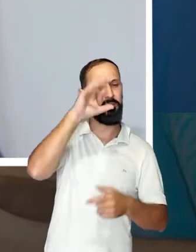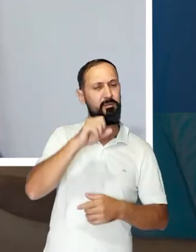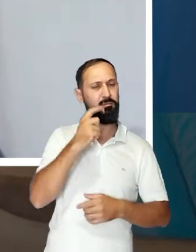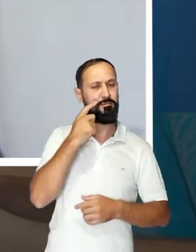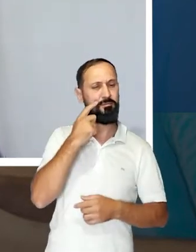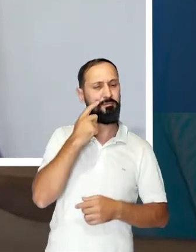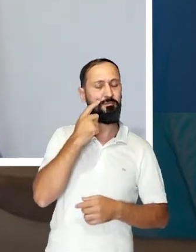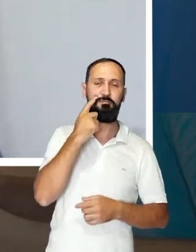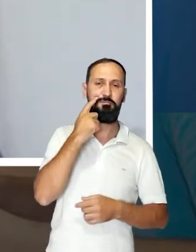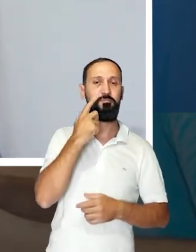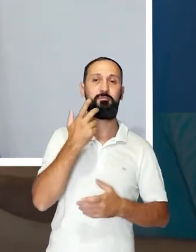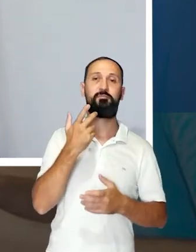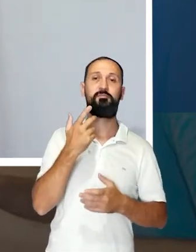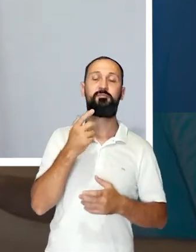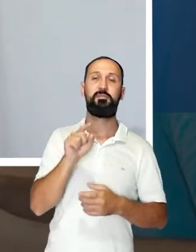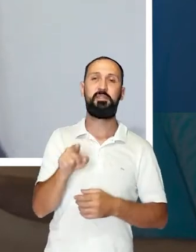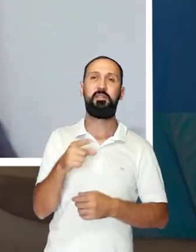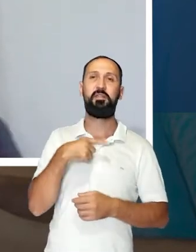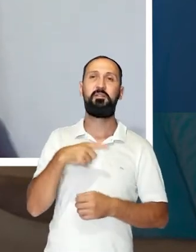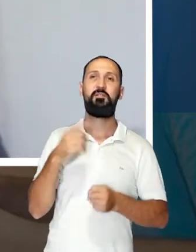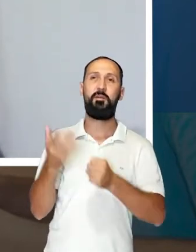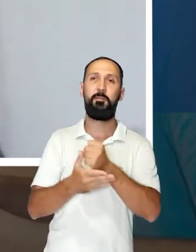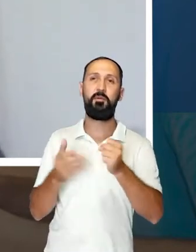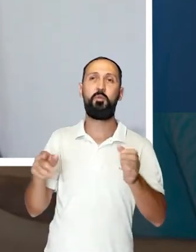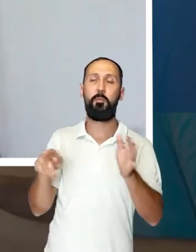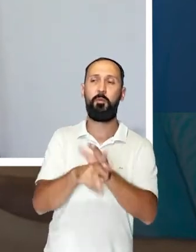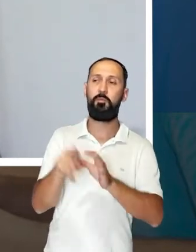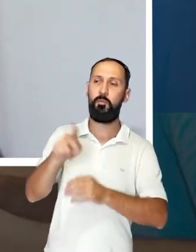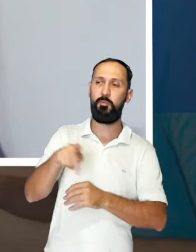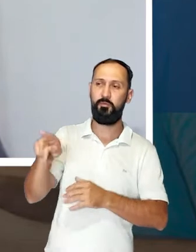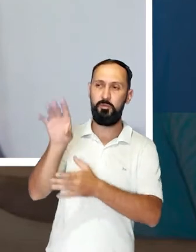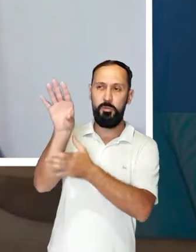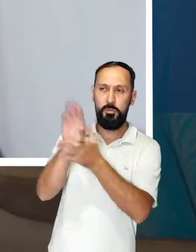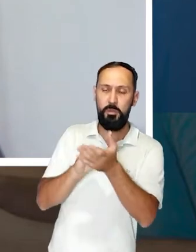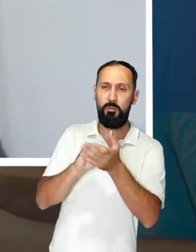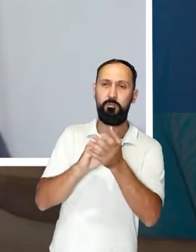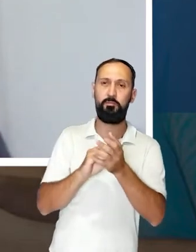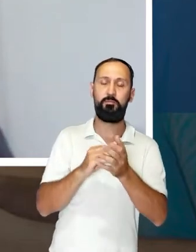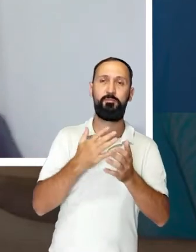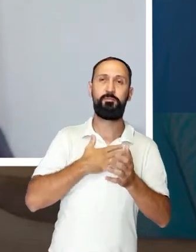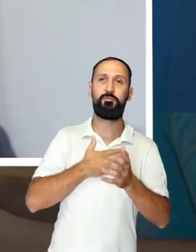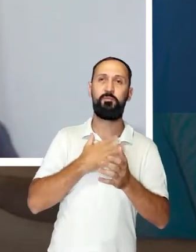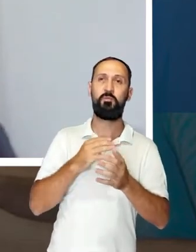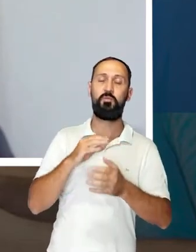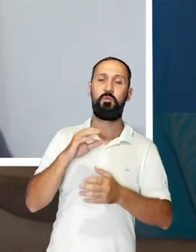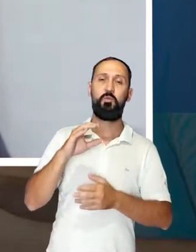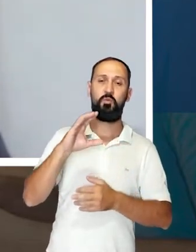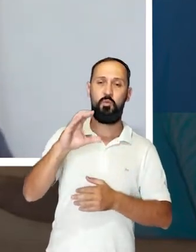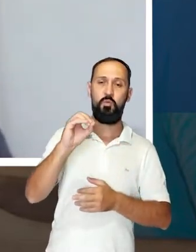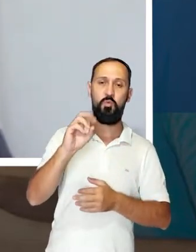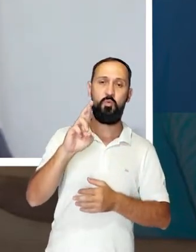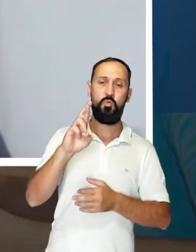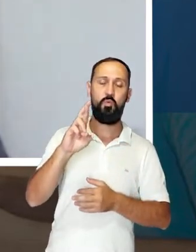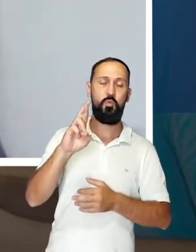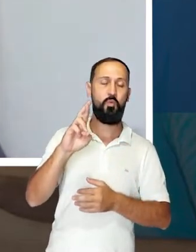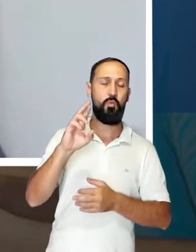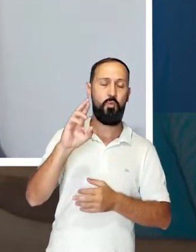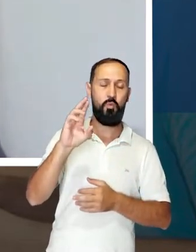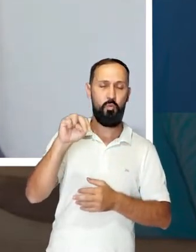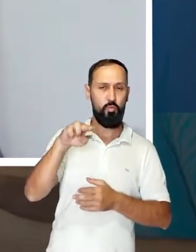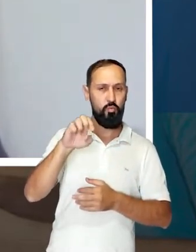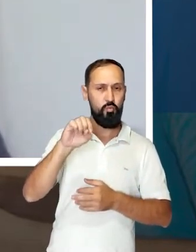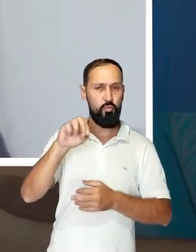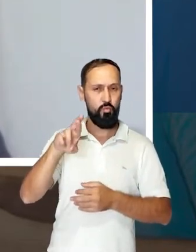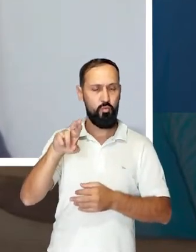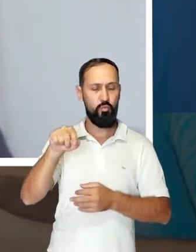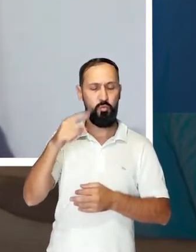descobre as coisas, né? Então, Sherlock se baseou no próprio professor para criar, Sherlock não, o Conan Doyle se baseou no professor